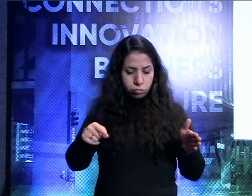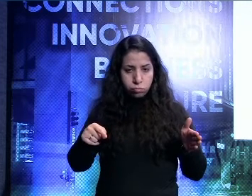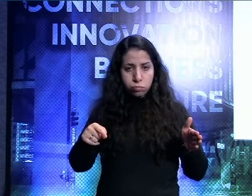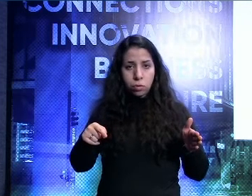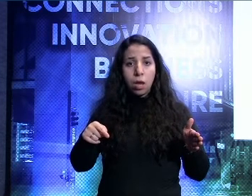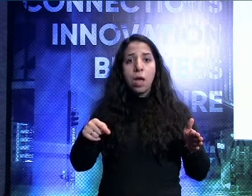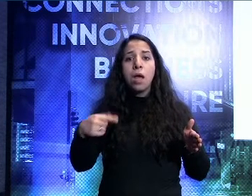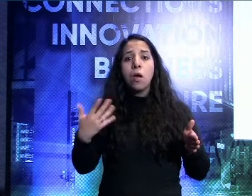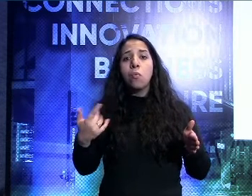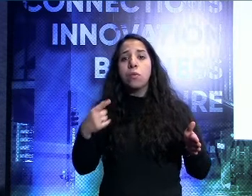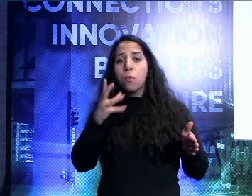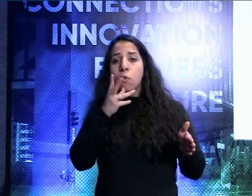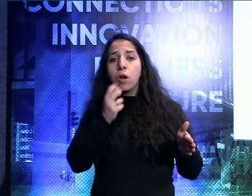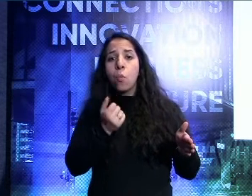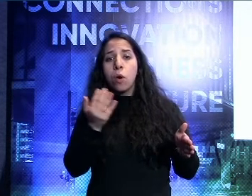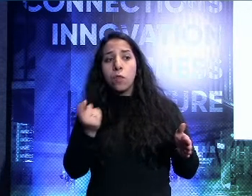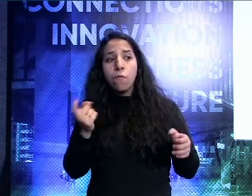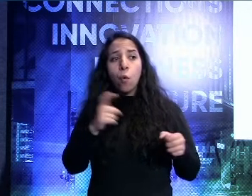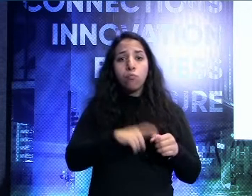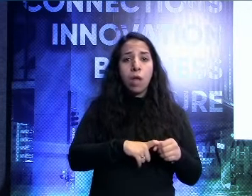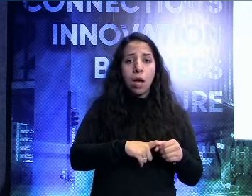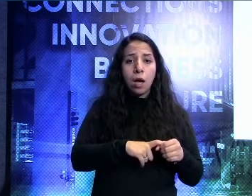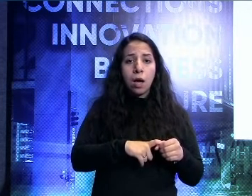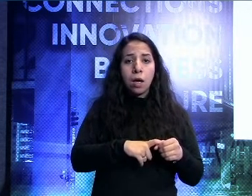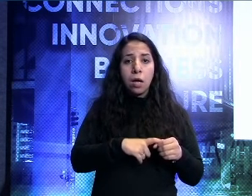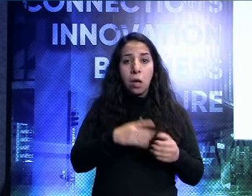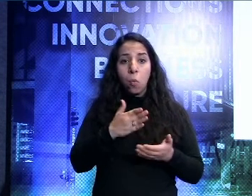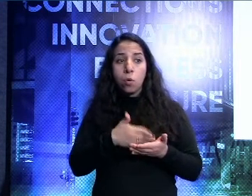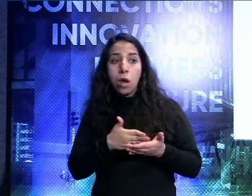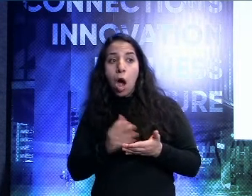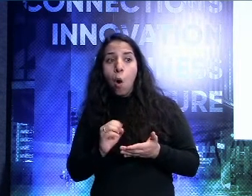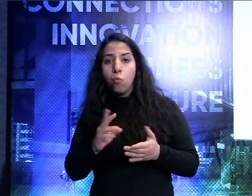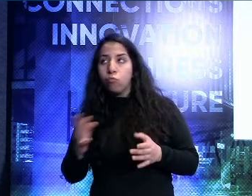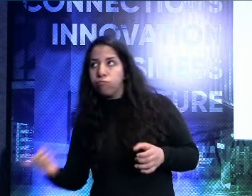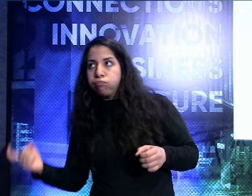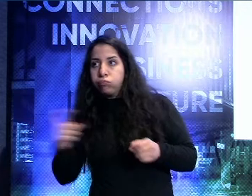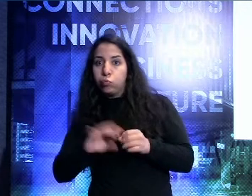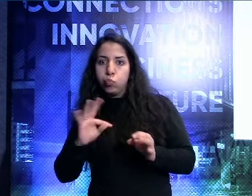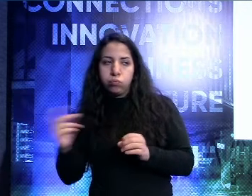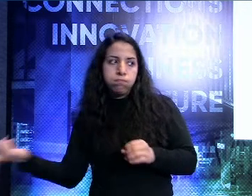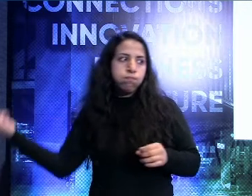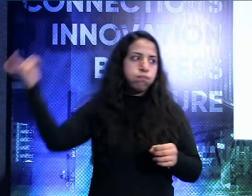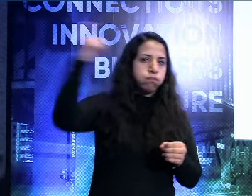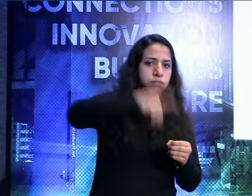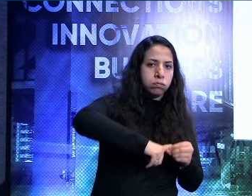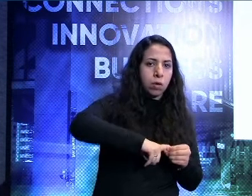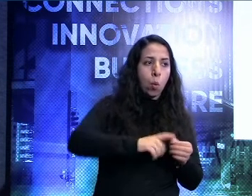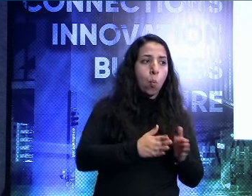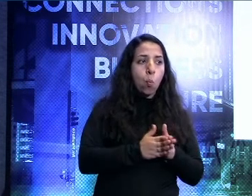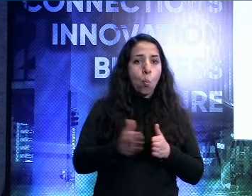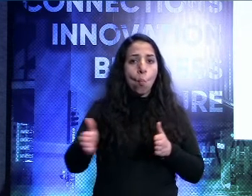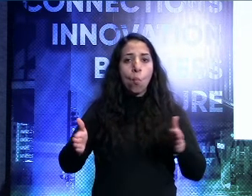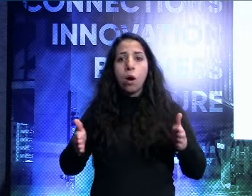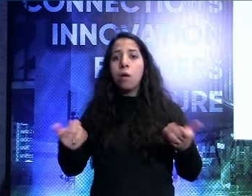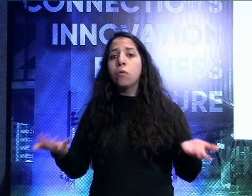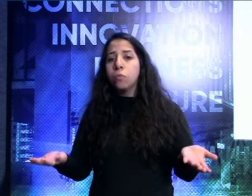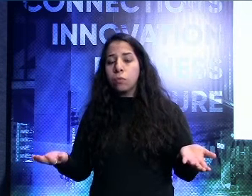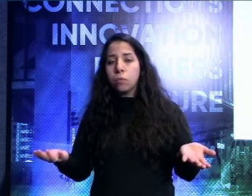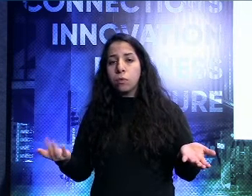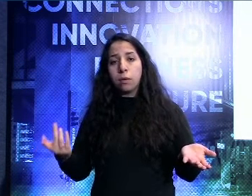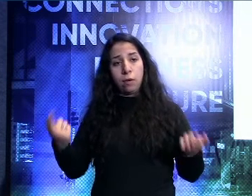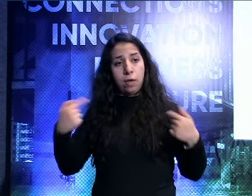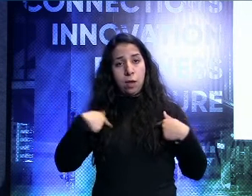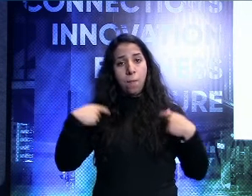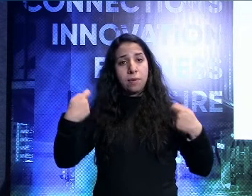Quanto tempo eu demorei para voltar, seja parcial e total? Né? Então, tem um monte de métrica importante que eu preciso